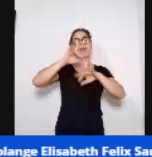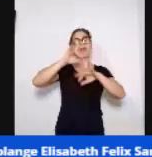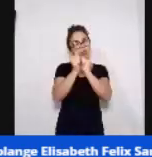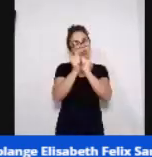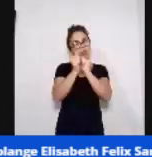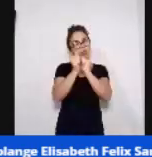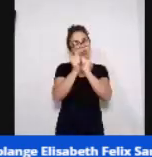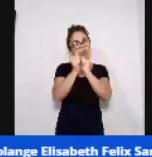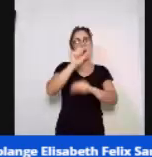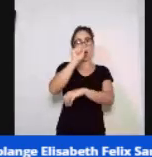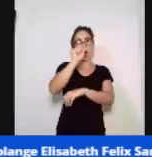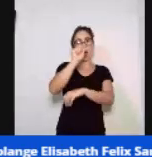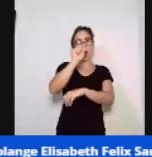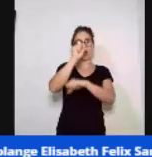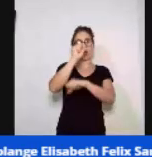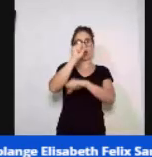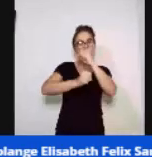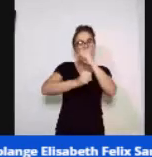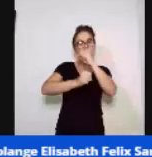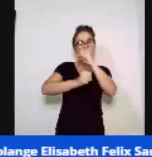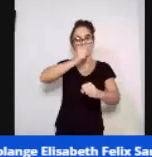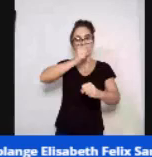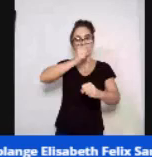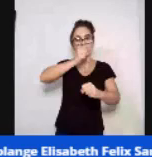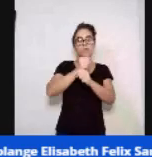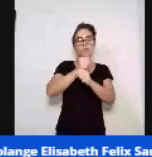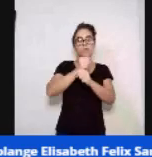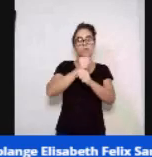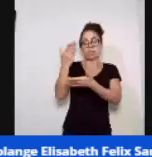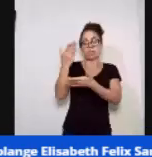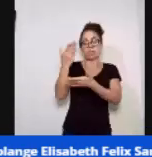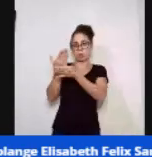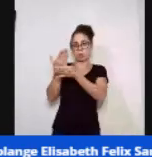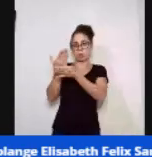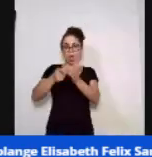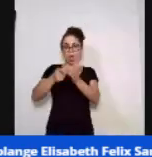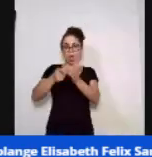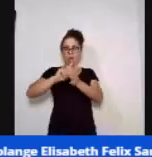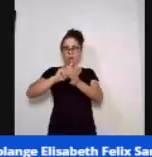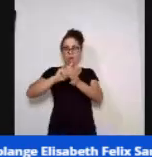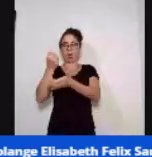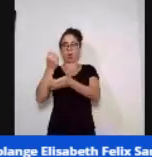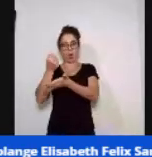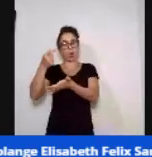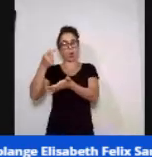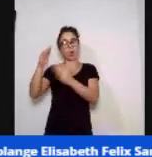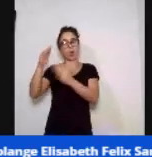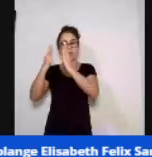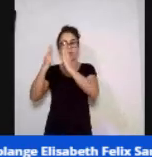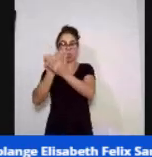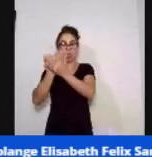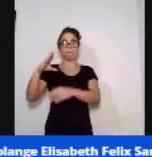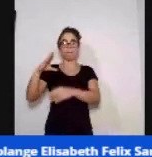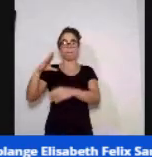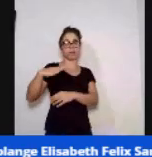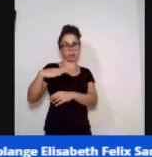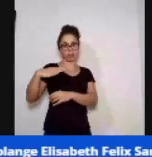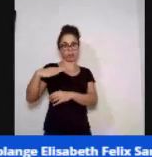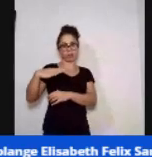particular, porque ele já estava reprovando pelo 3º ano e reprovar o 4º ano. E o pai falou